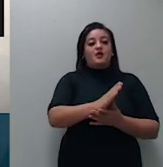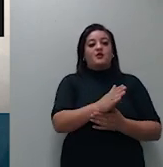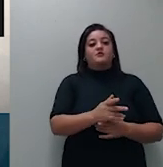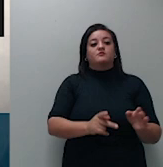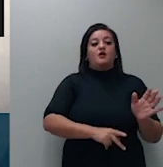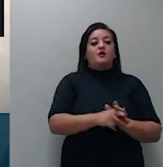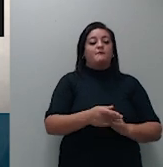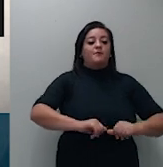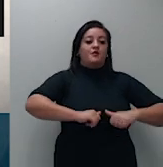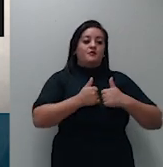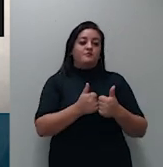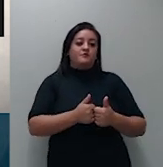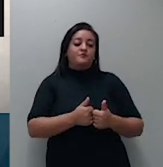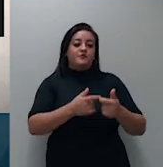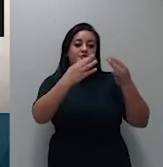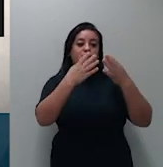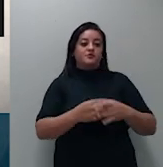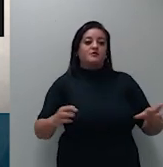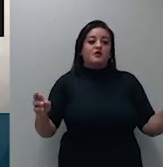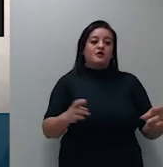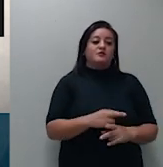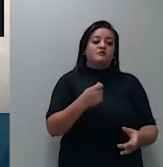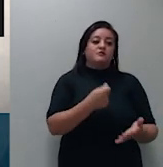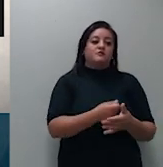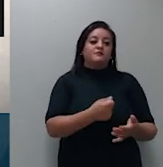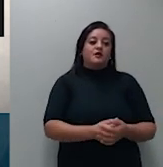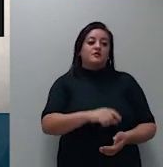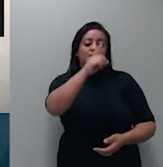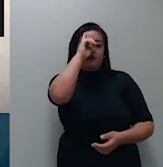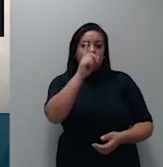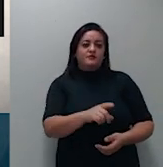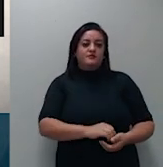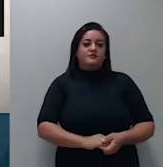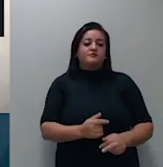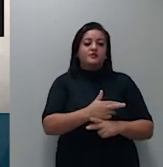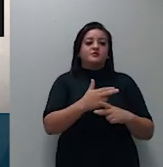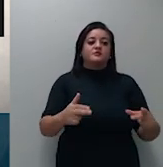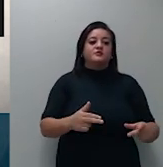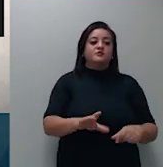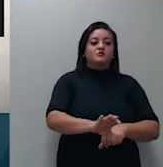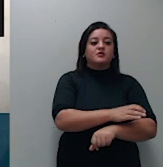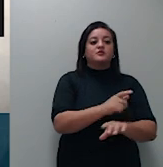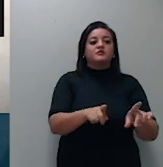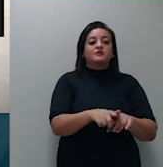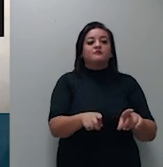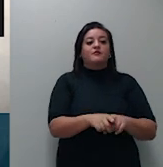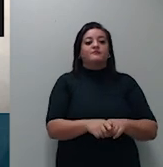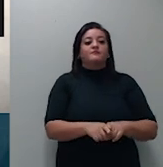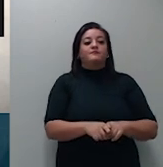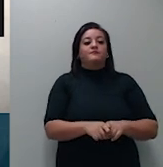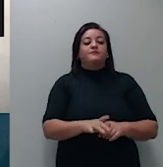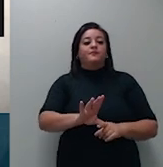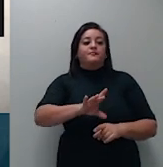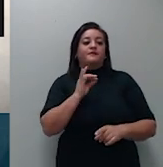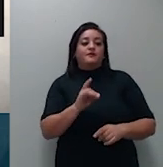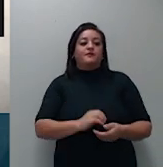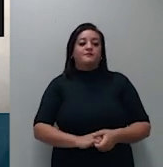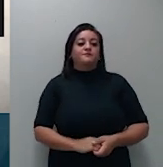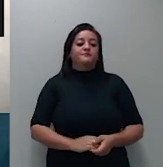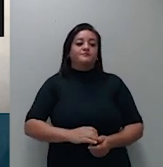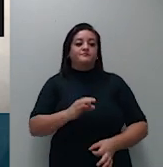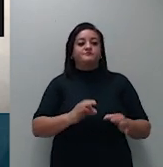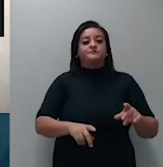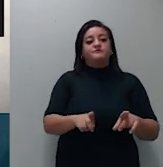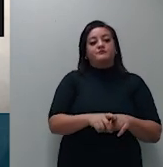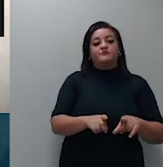vez aprovado o plano de recuperação dispondo acerca do pagamento de determinada classe de Kleber que optou